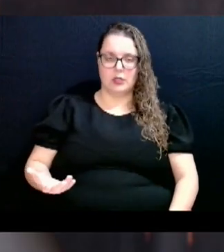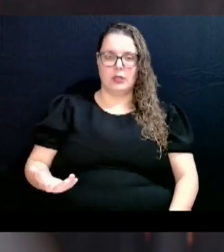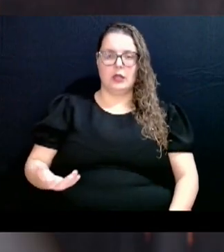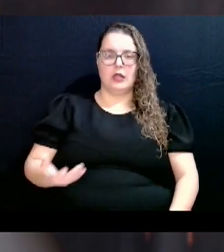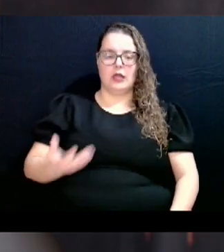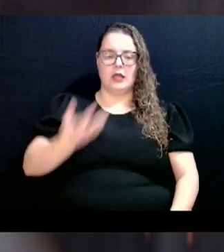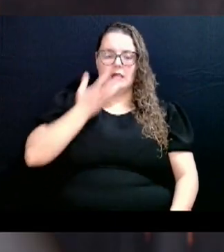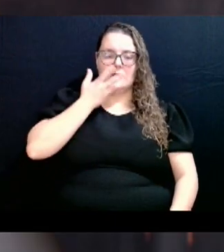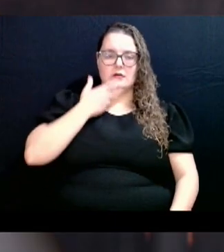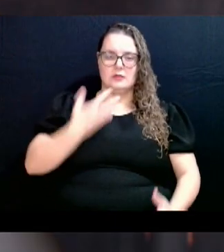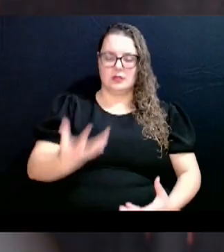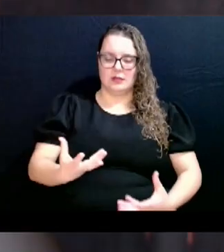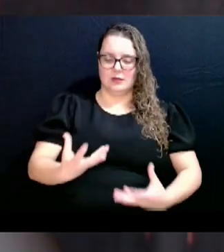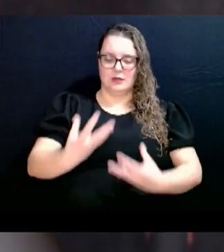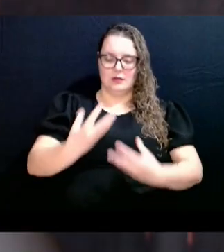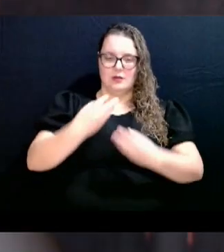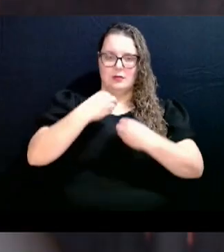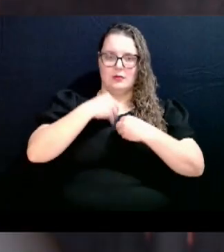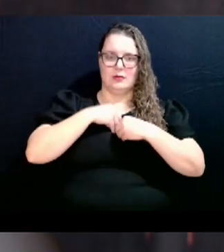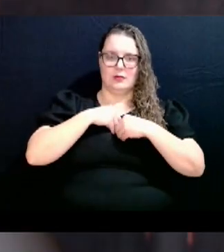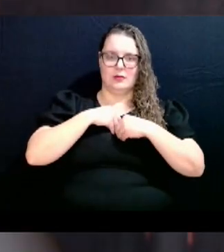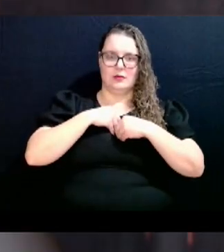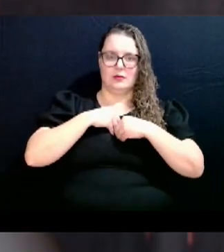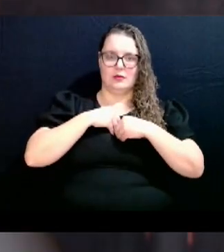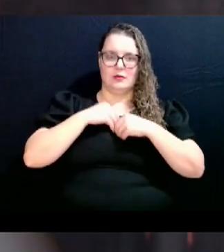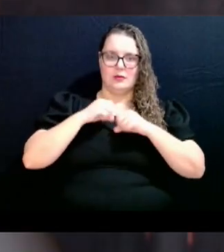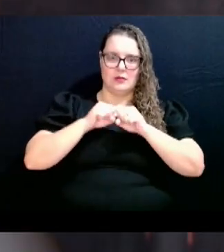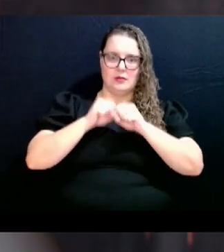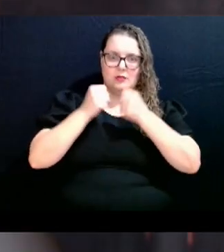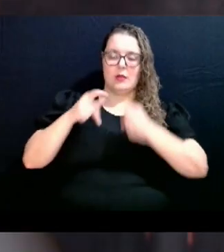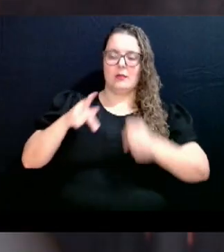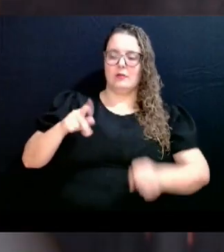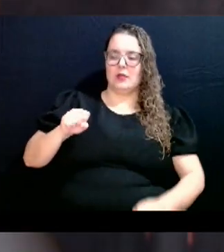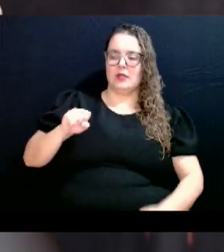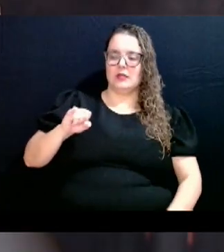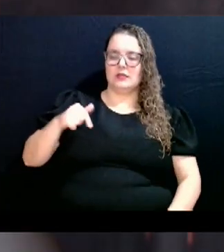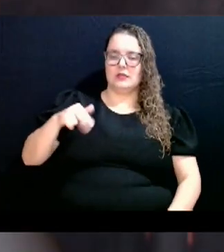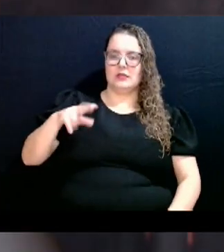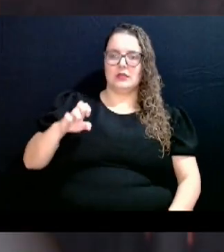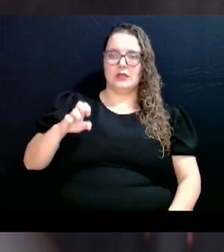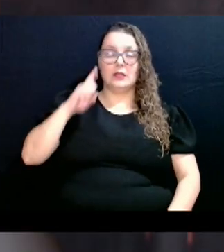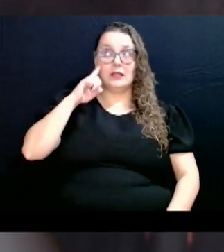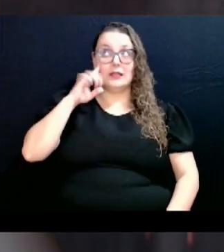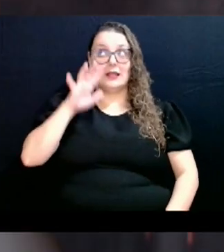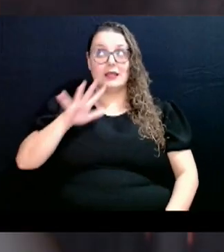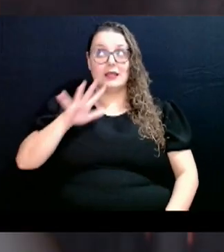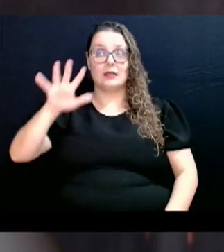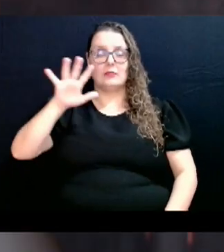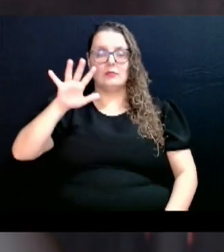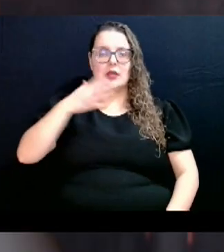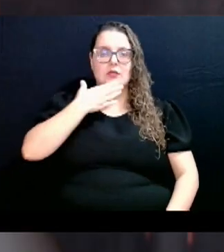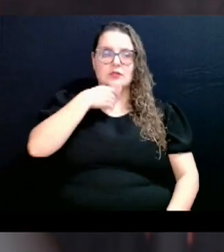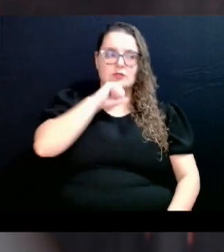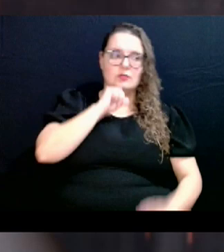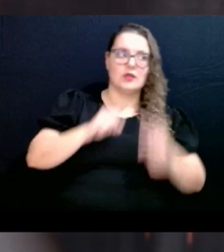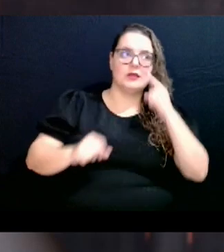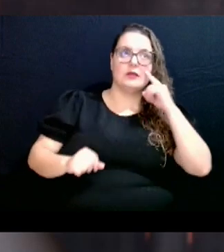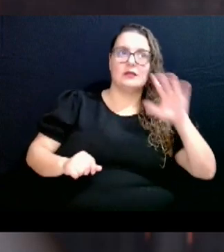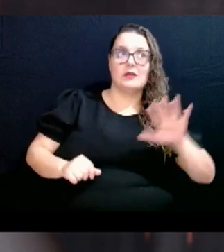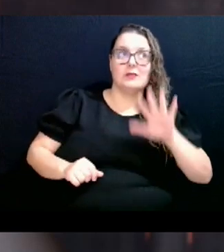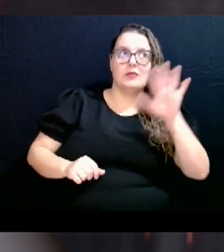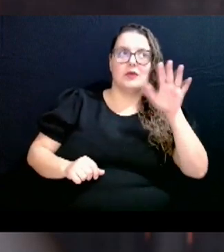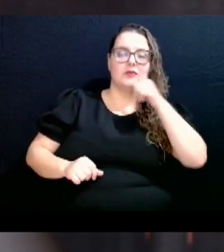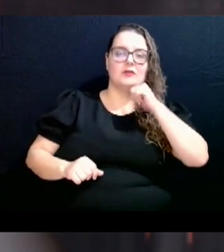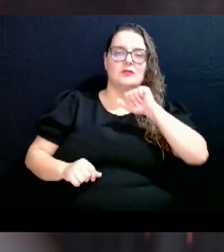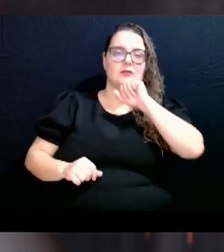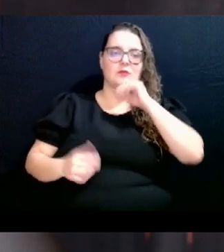uma quebra, né, na sua psique da imagem ali paterna, da imagem materna. Então, o pai ou a